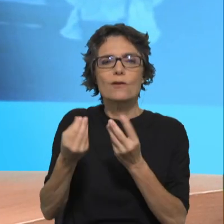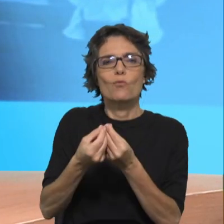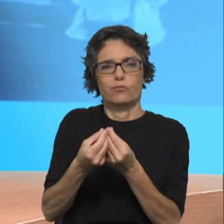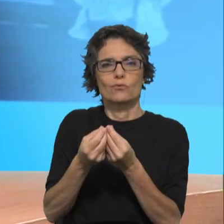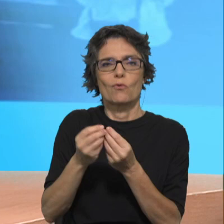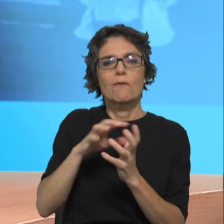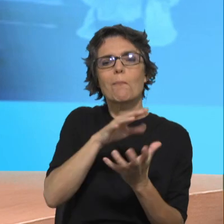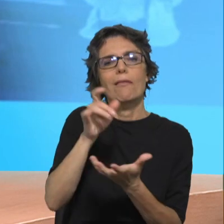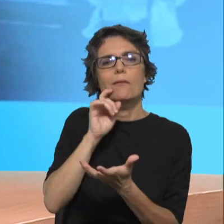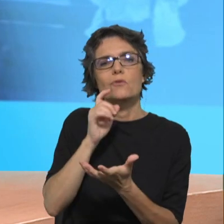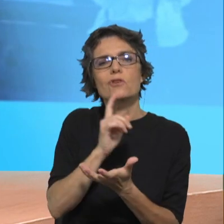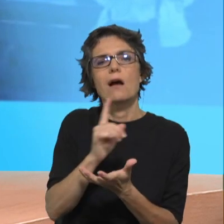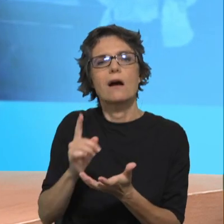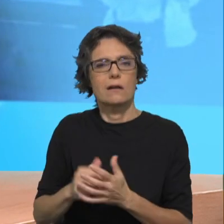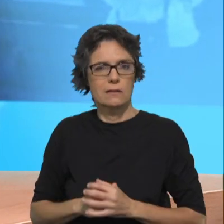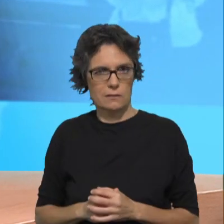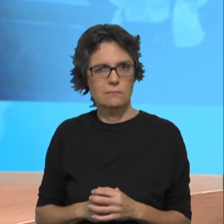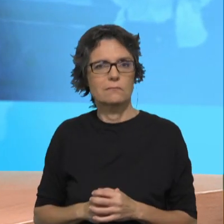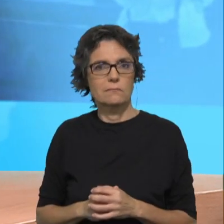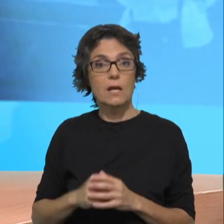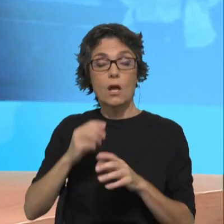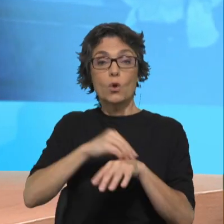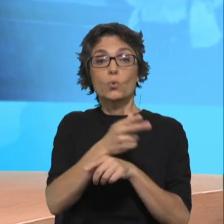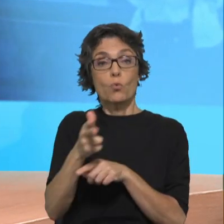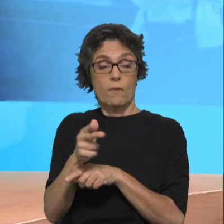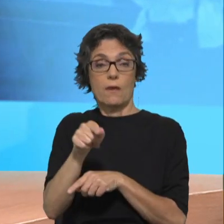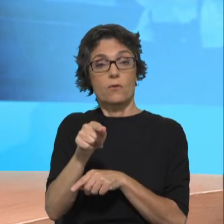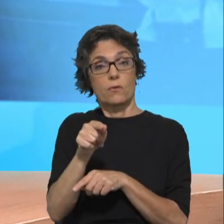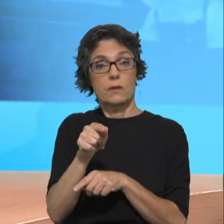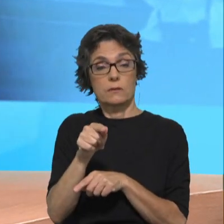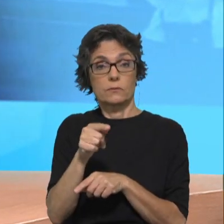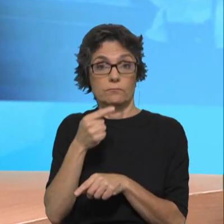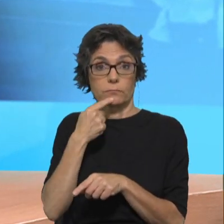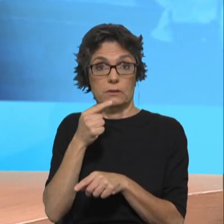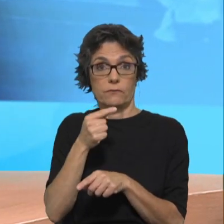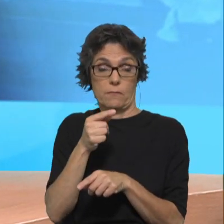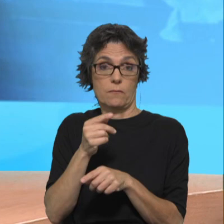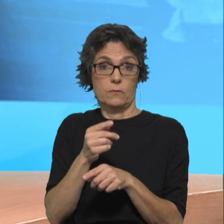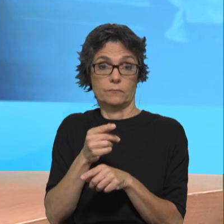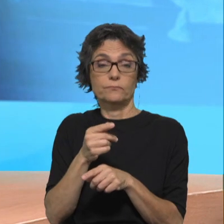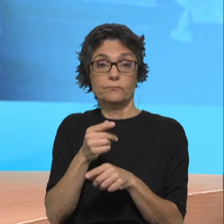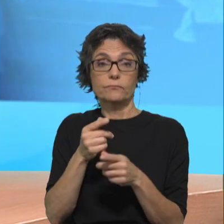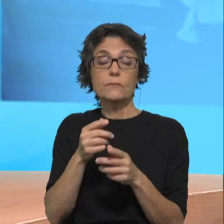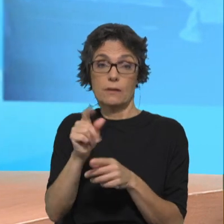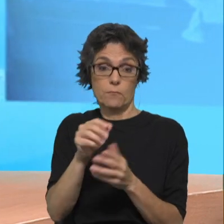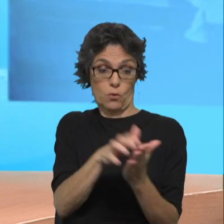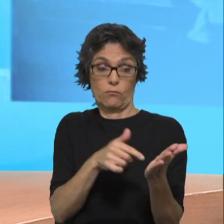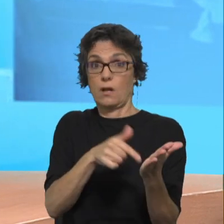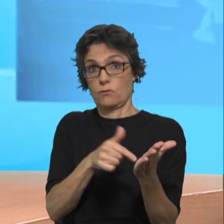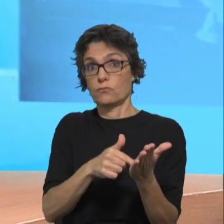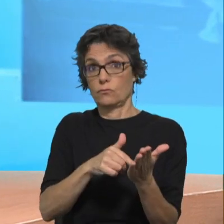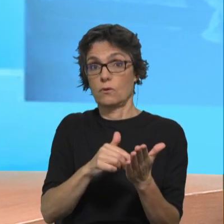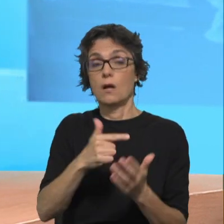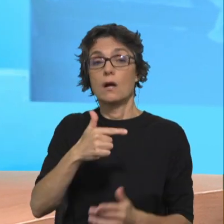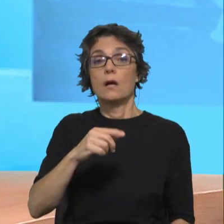veremos, como se pode perceber pelo vídeo, pelo documentário, como se pode perceber pela leitura do texto da Laudato Si, porque convém ler